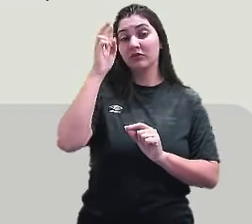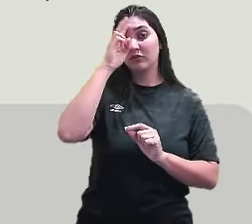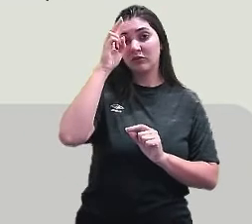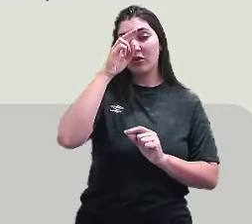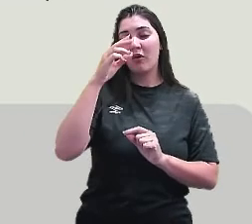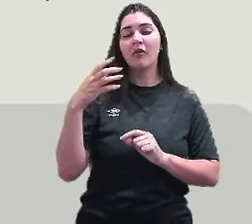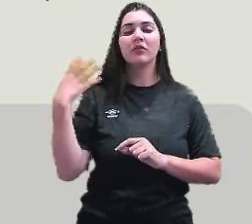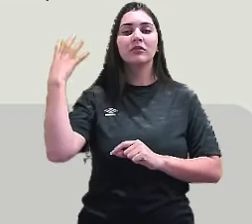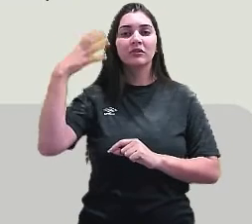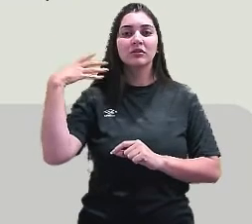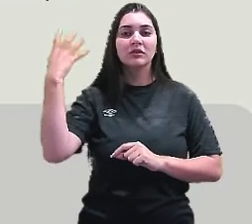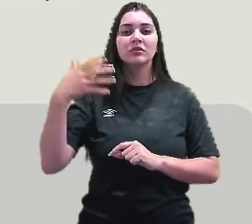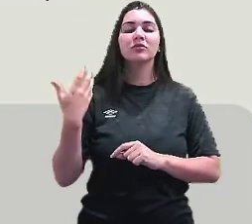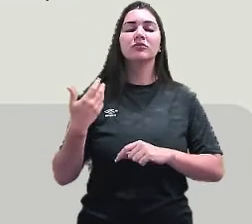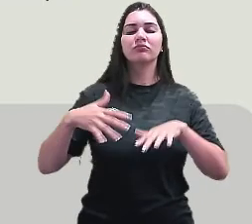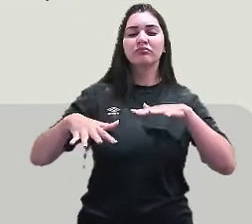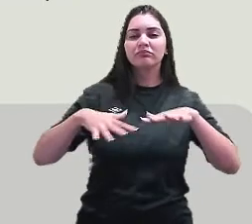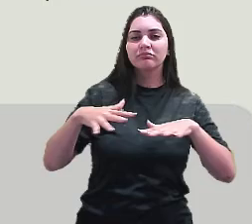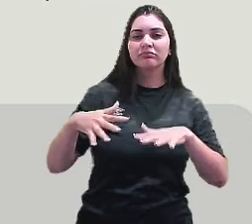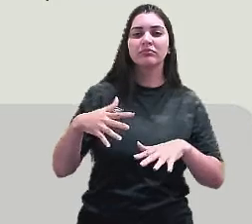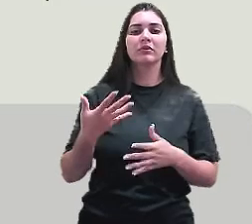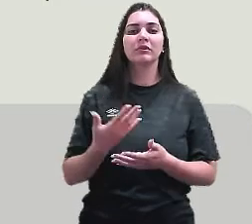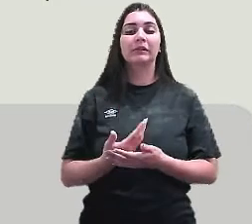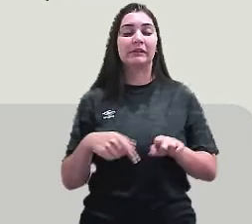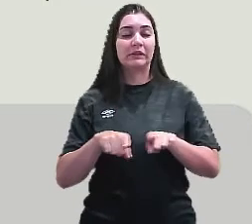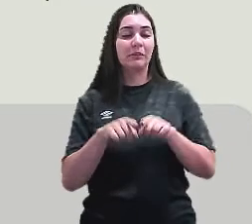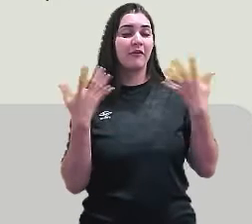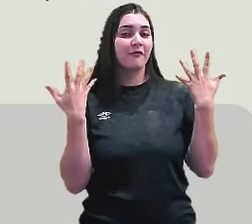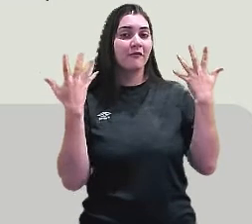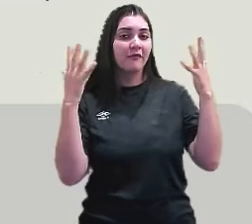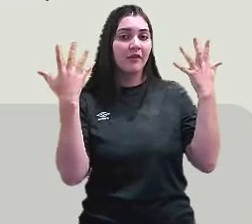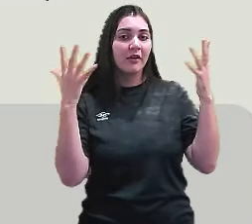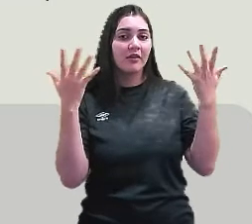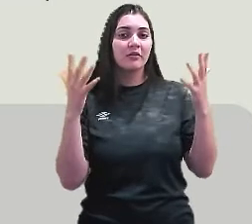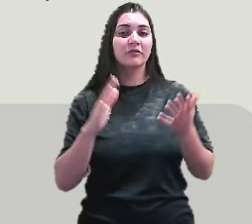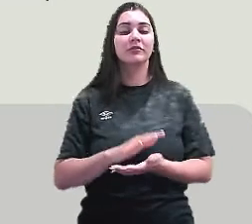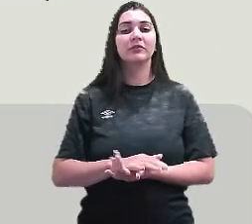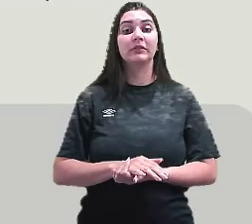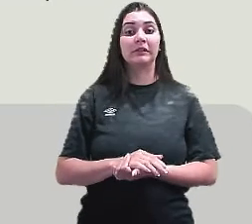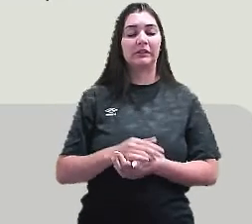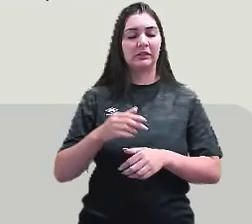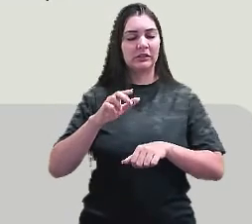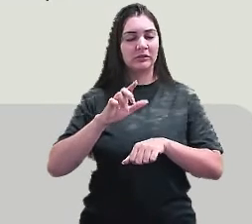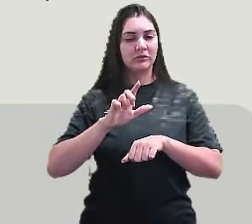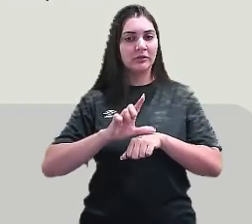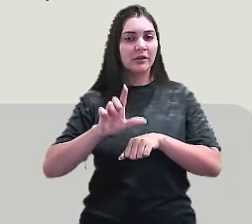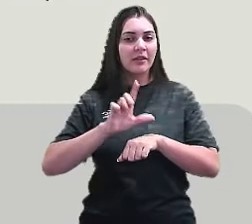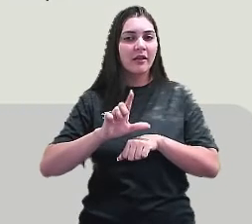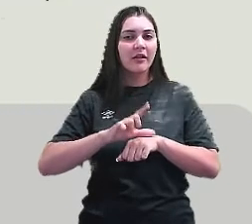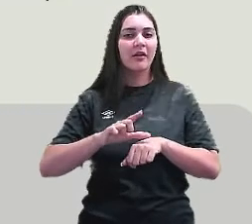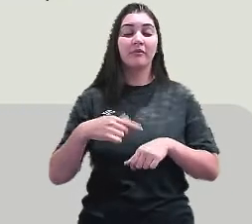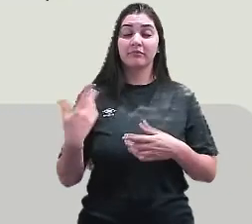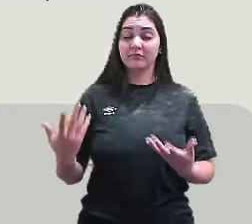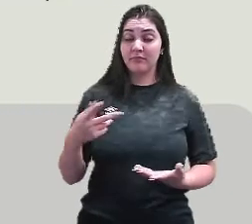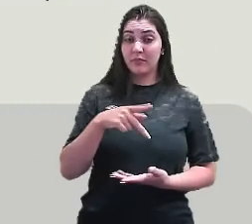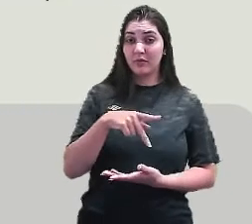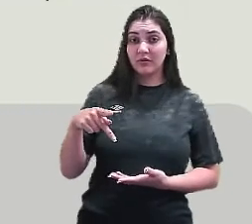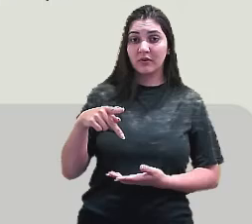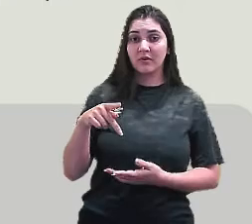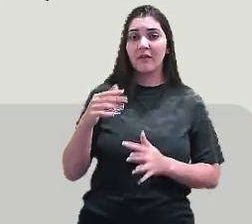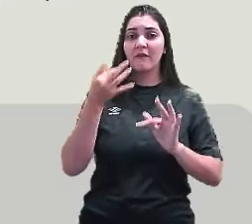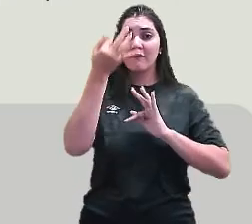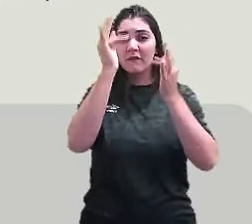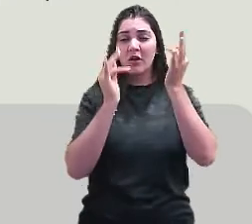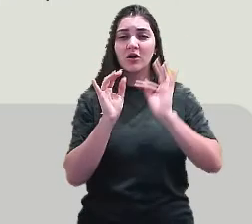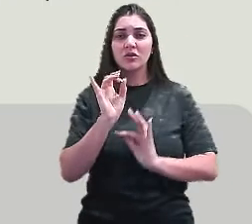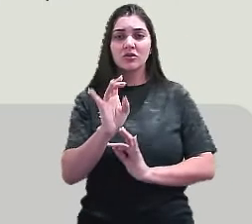lendas, canções, ritmos, músicas, festas populares, jargões e literatura. Professora, mas o folclore